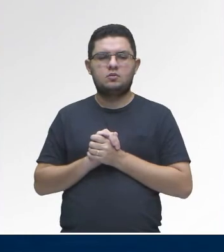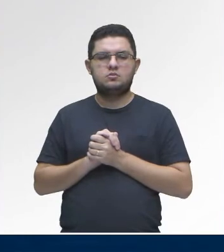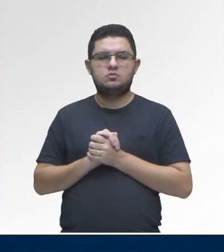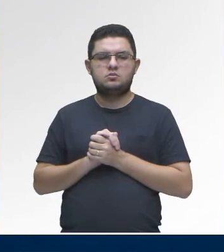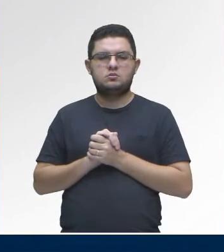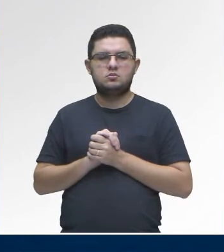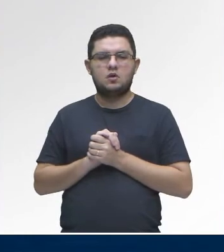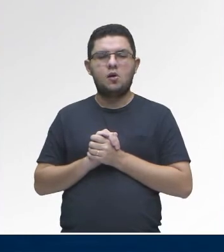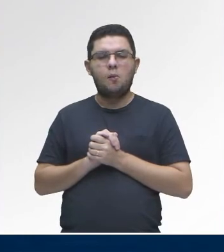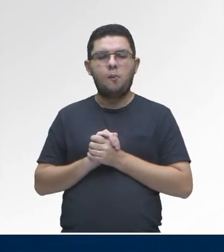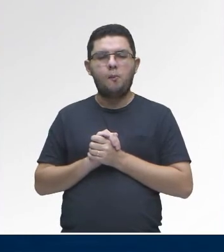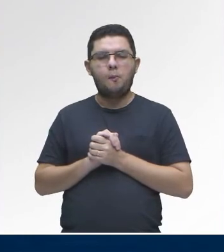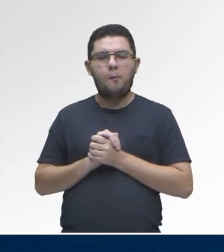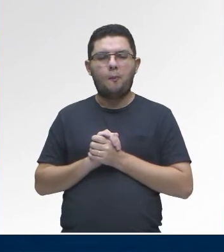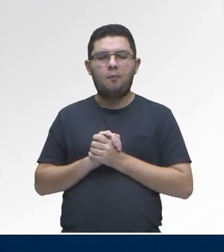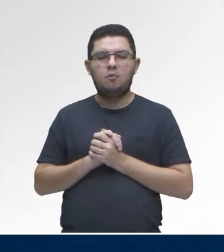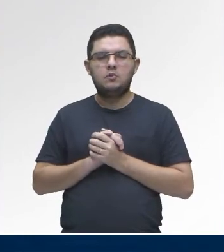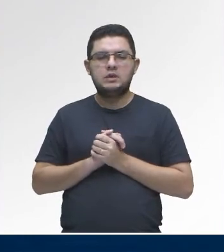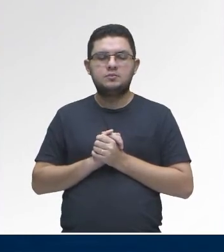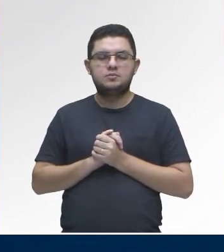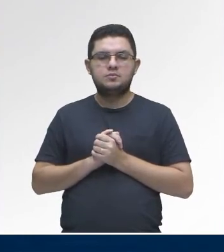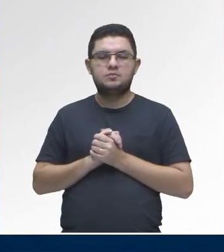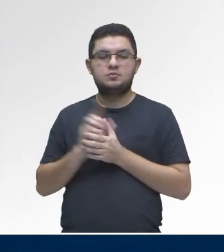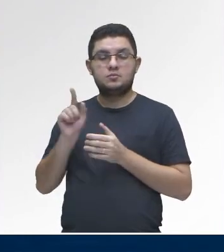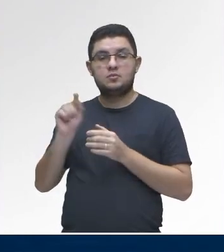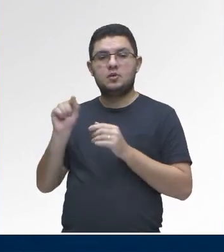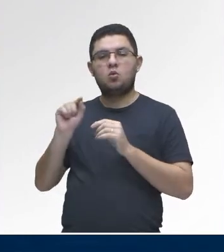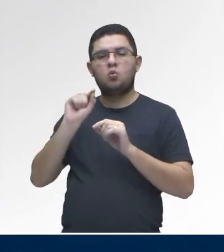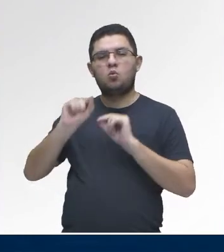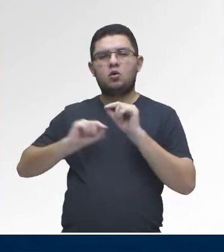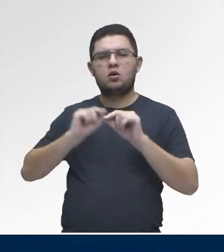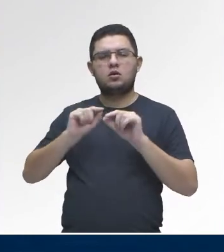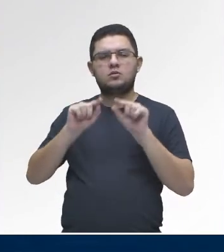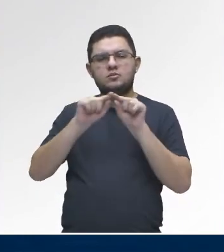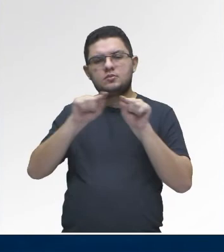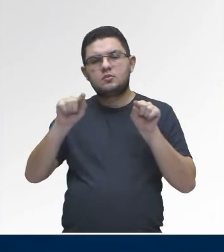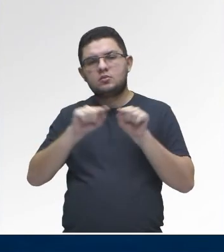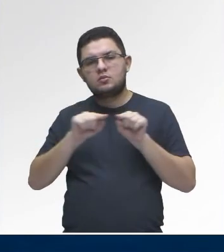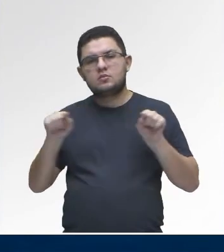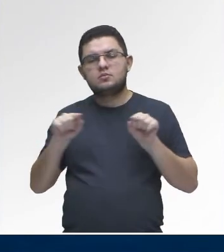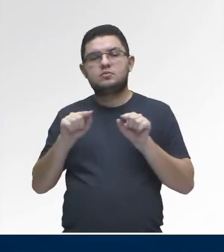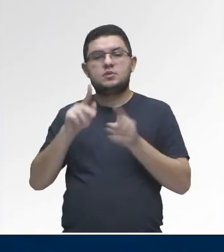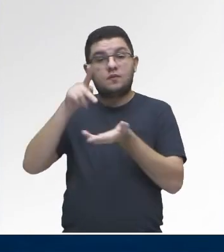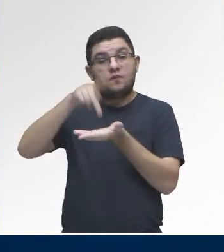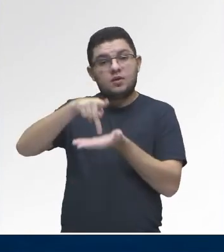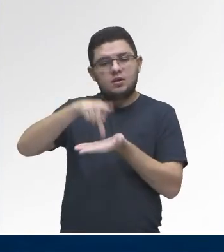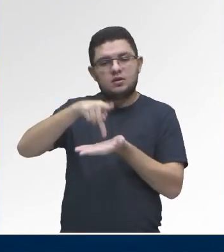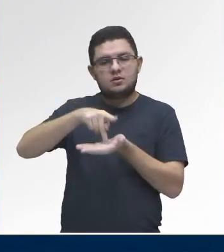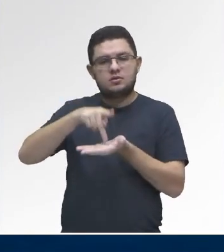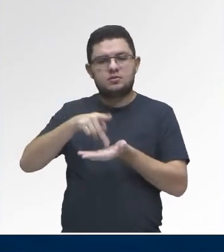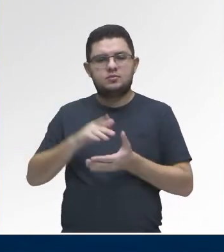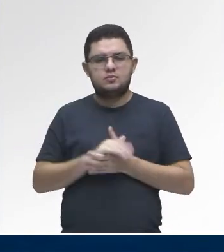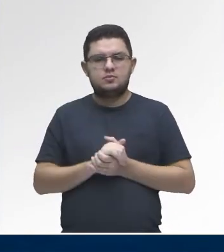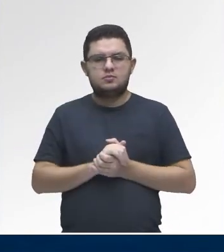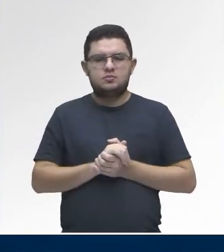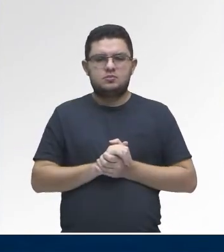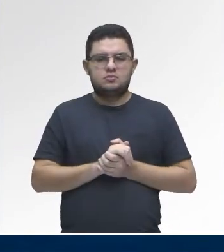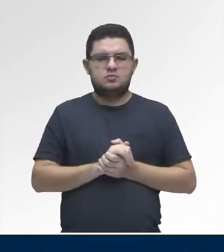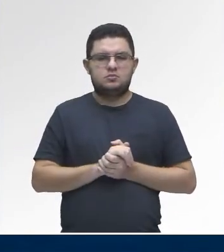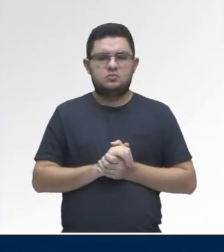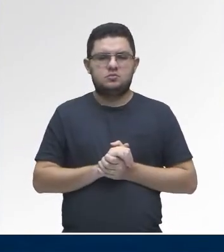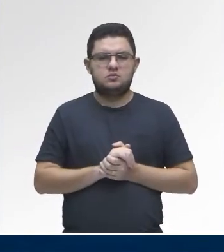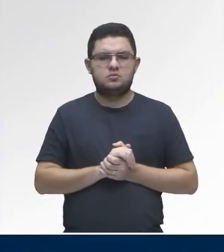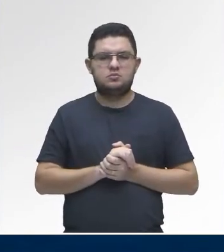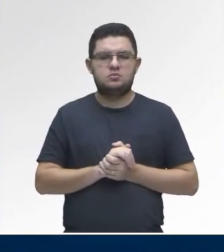verdadeira, né? Então, assim, a gente chama esse valor encontrado, esse 3, que é o valor do x que a gente encontrou, a gente chama